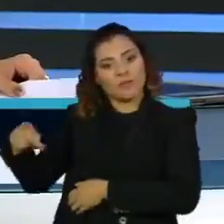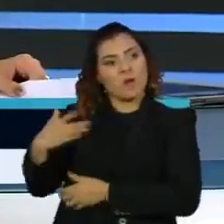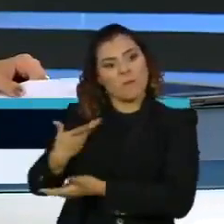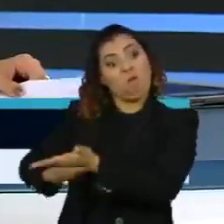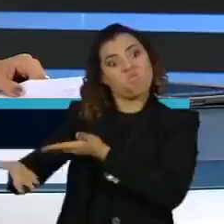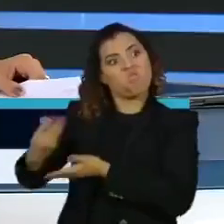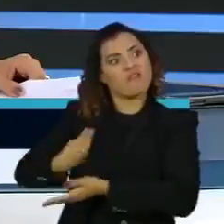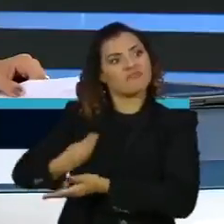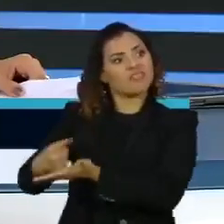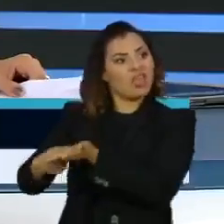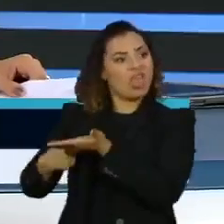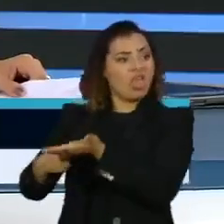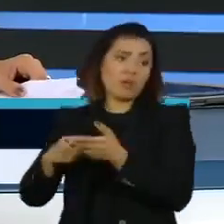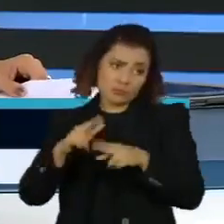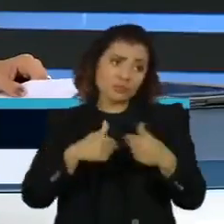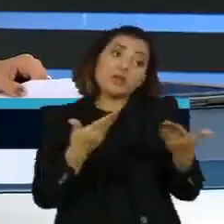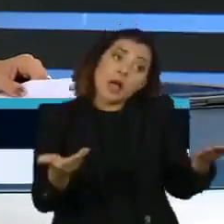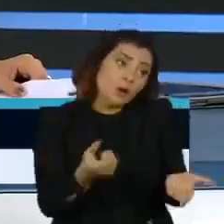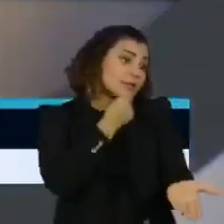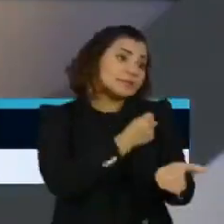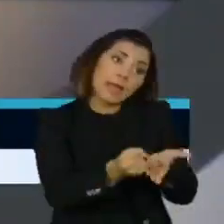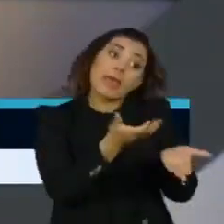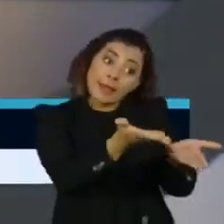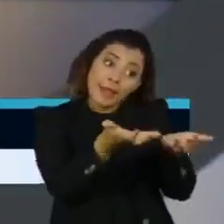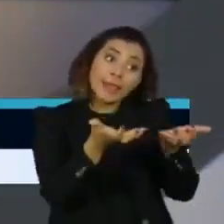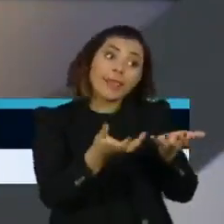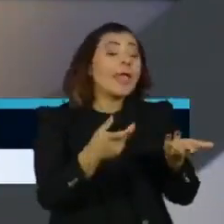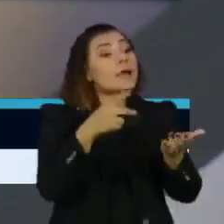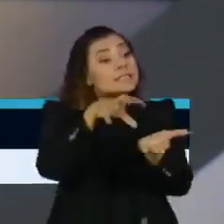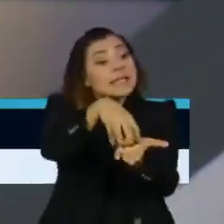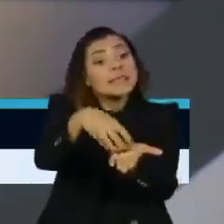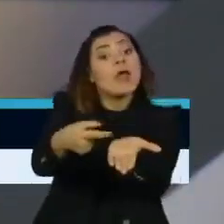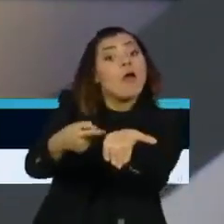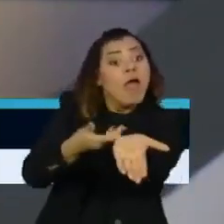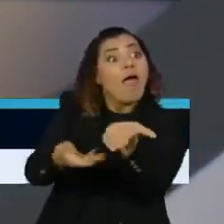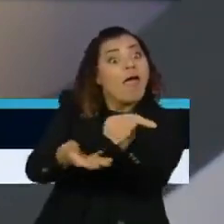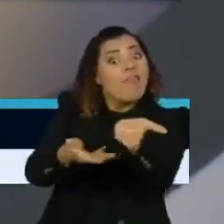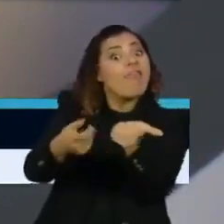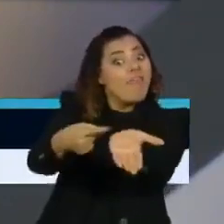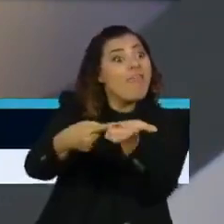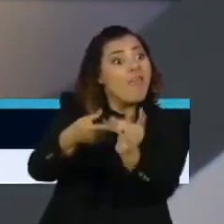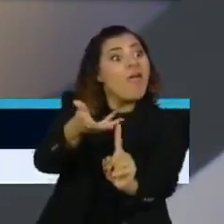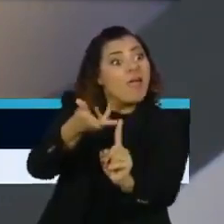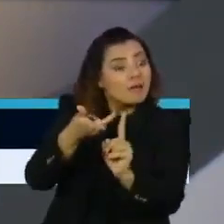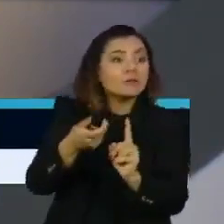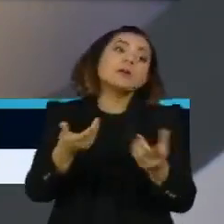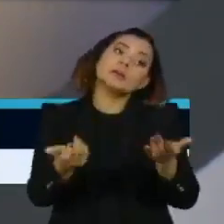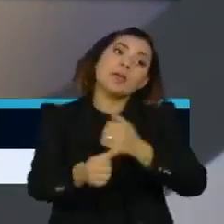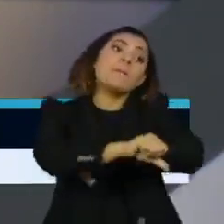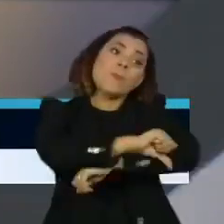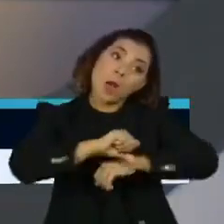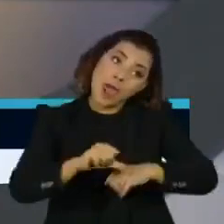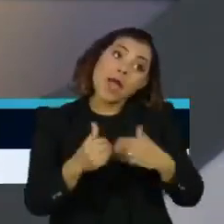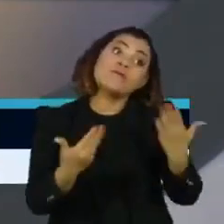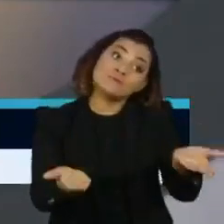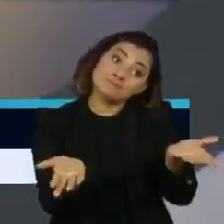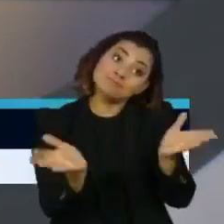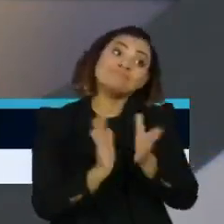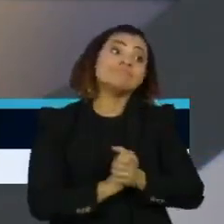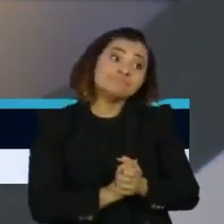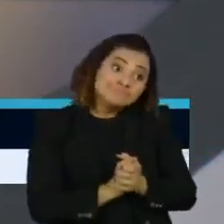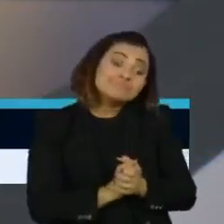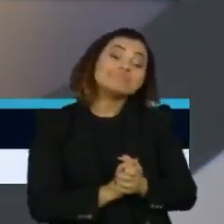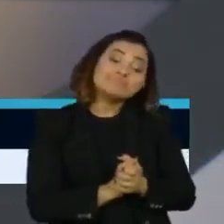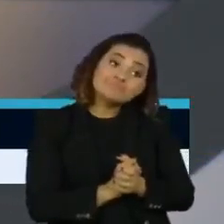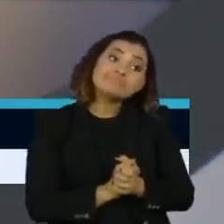então ele agora tá encurralado porque ele fez uma barganha e moral para não